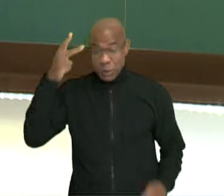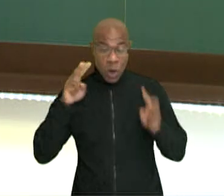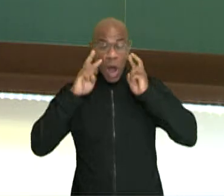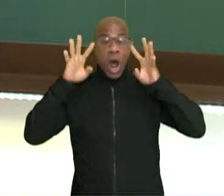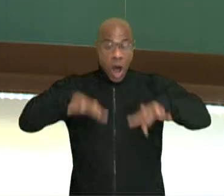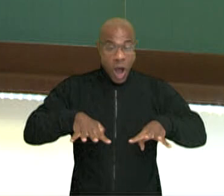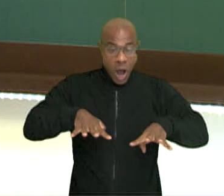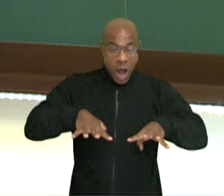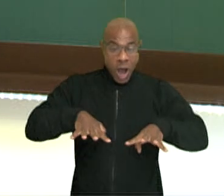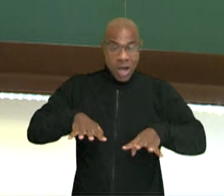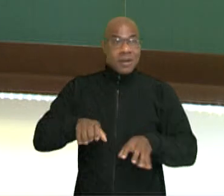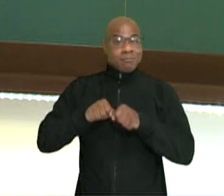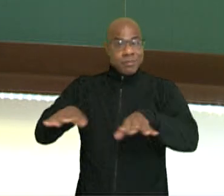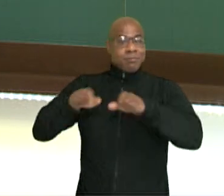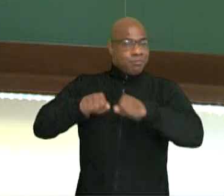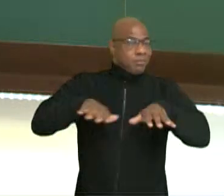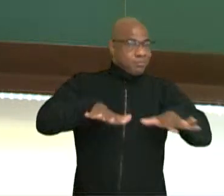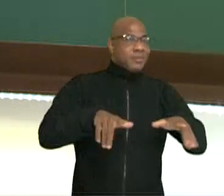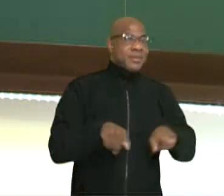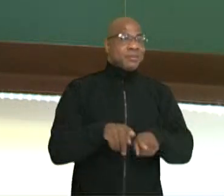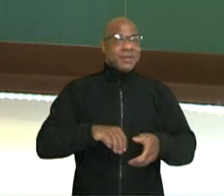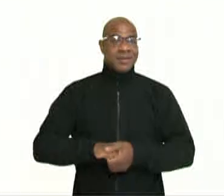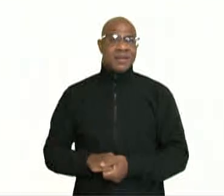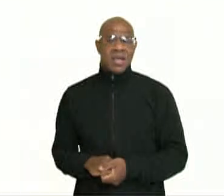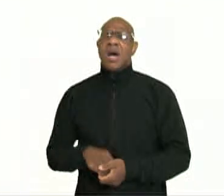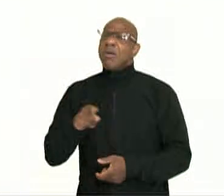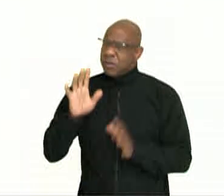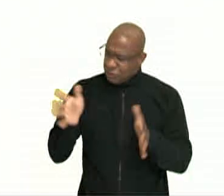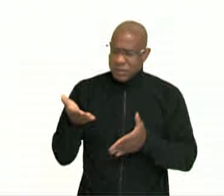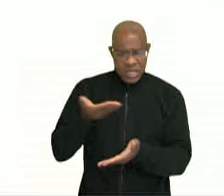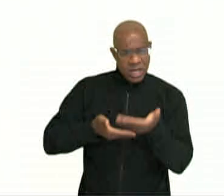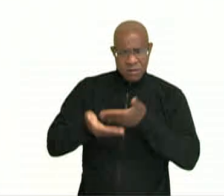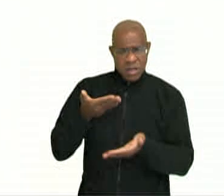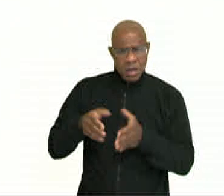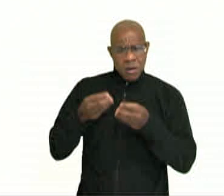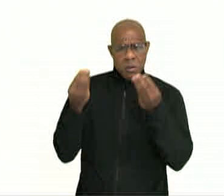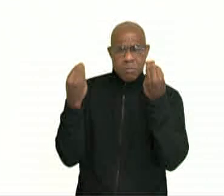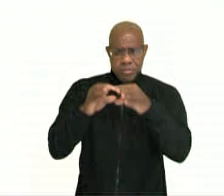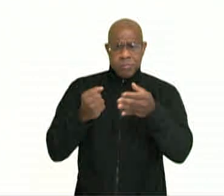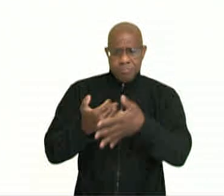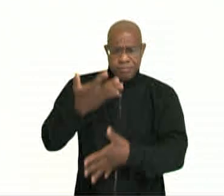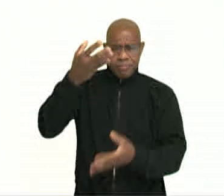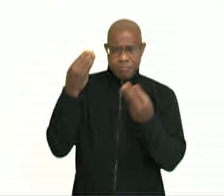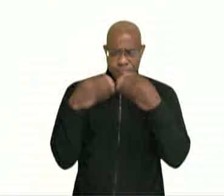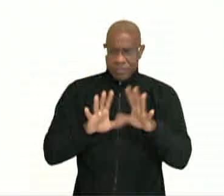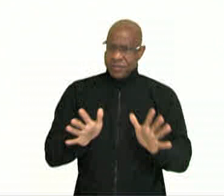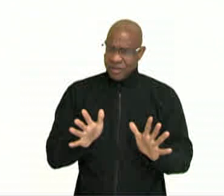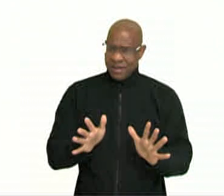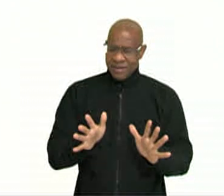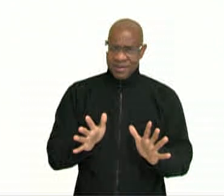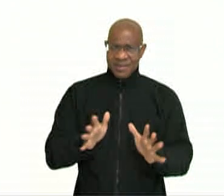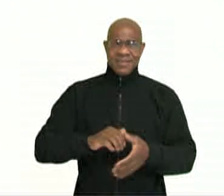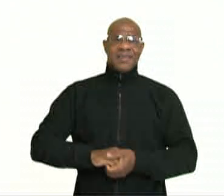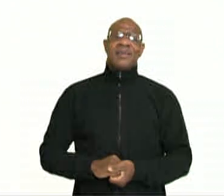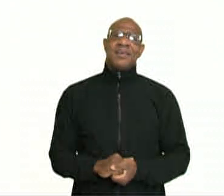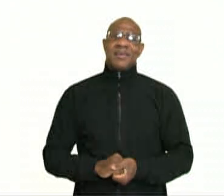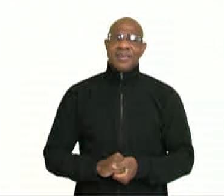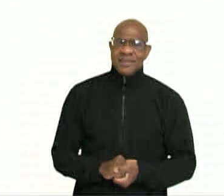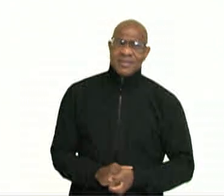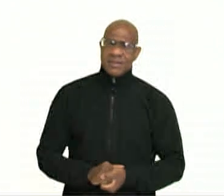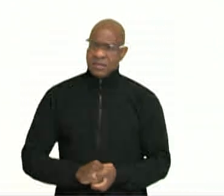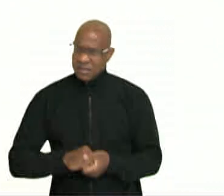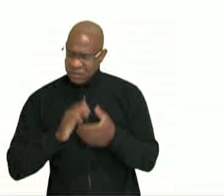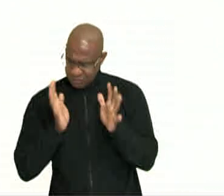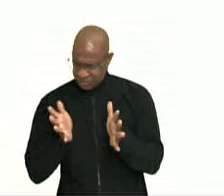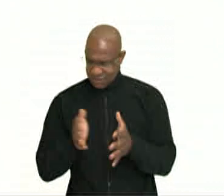mesmo. E você compartilhou algo em rede social que viralizou? Com certeza já, né? Então, na tua resposta